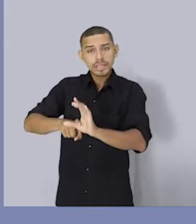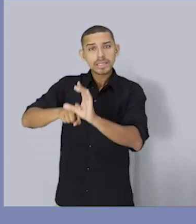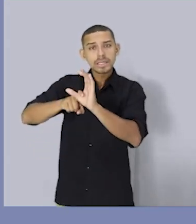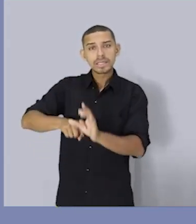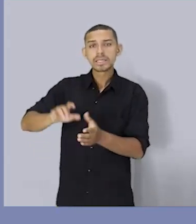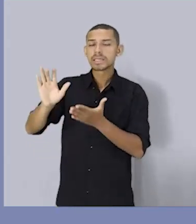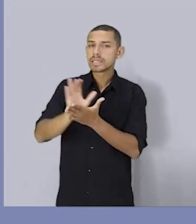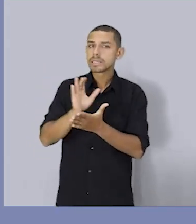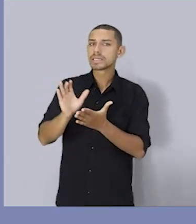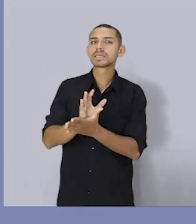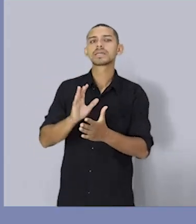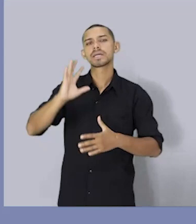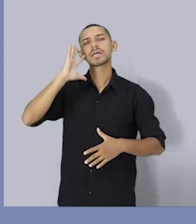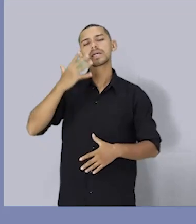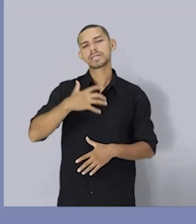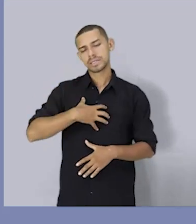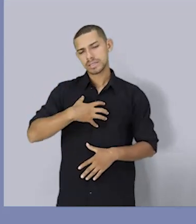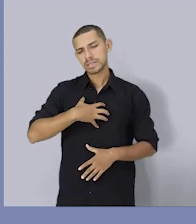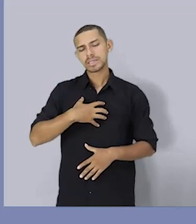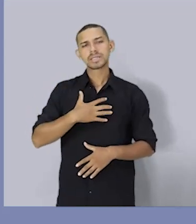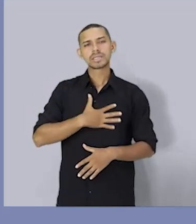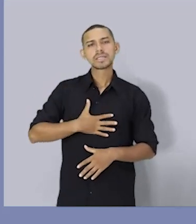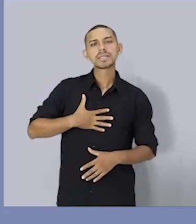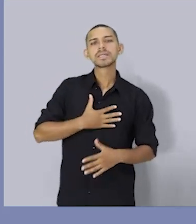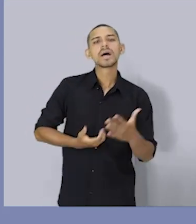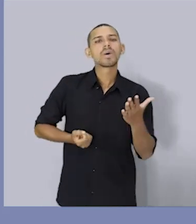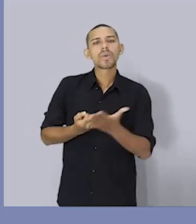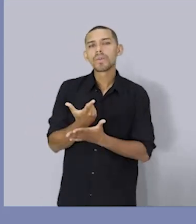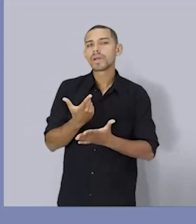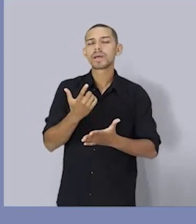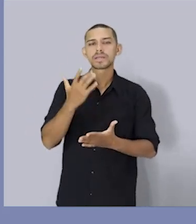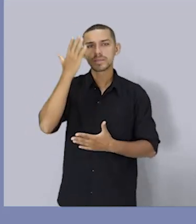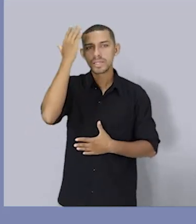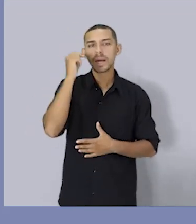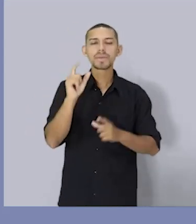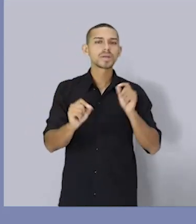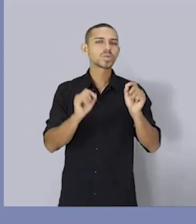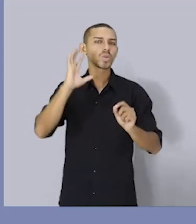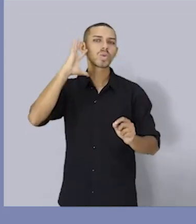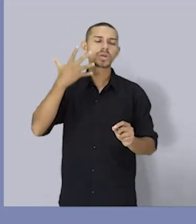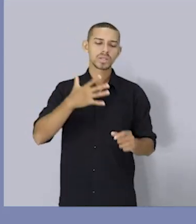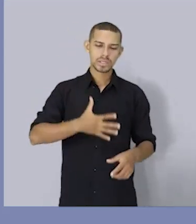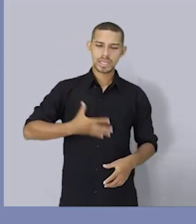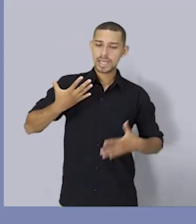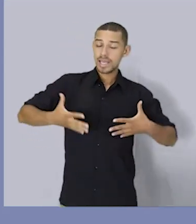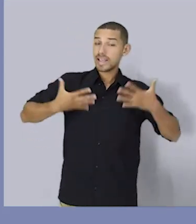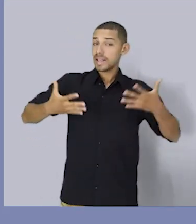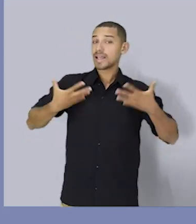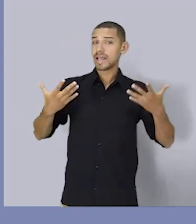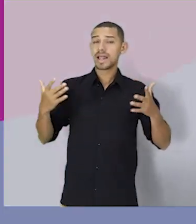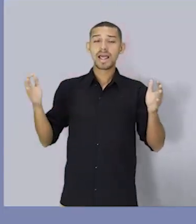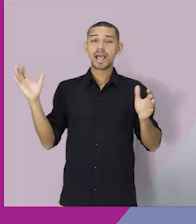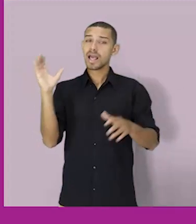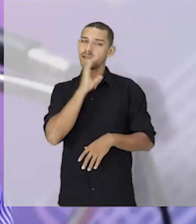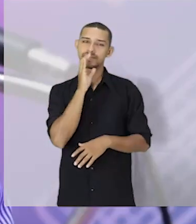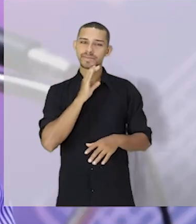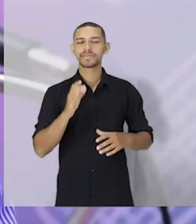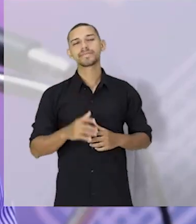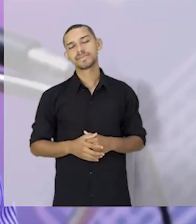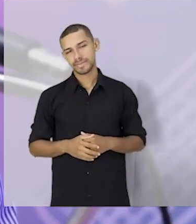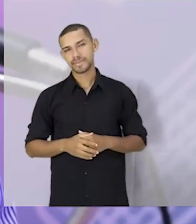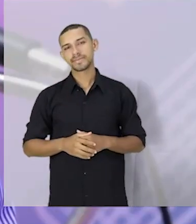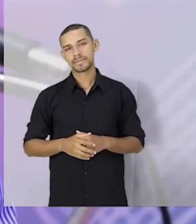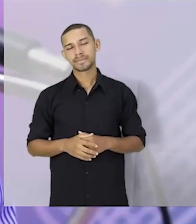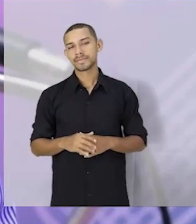Mesmo assim, sinto prazer em comprar, mesmo sabendo que esse sentimento de alegria é passageiro. O que devo fazer? Então,